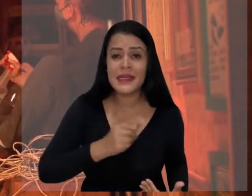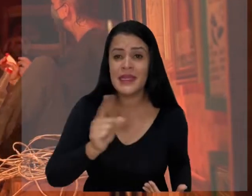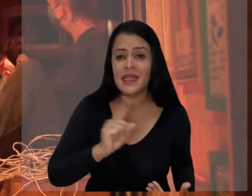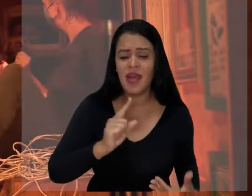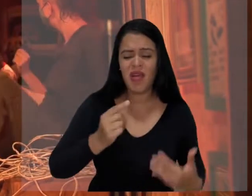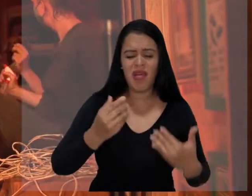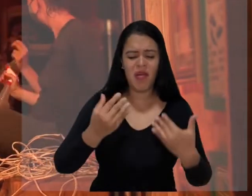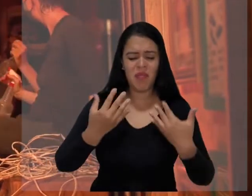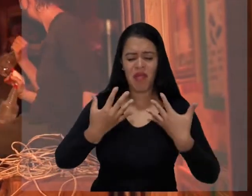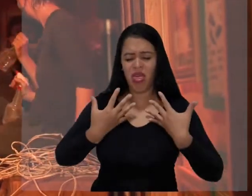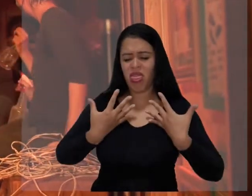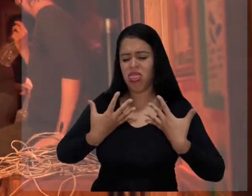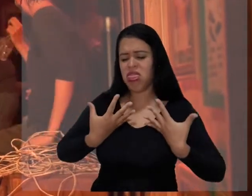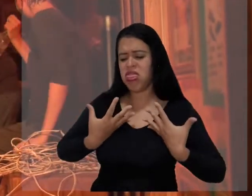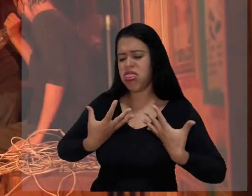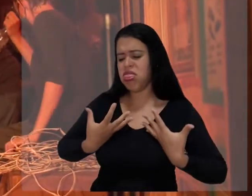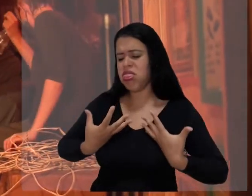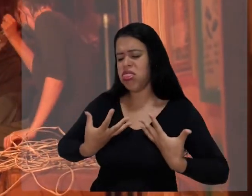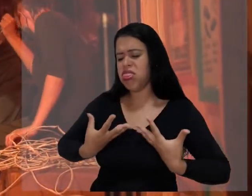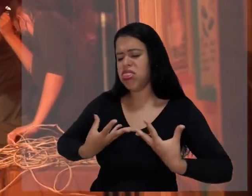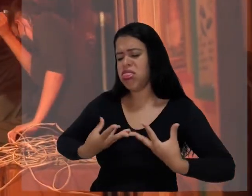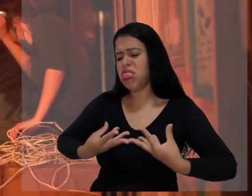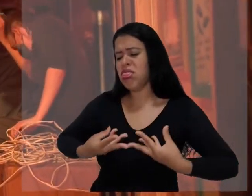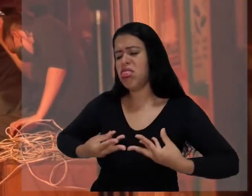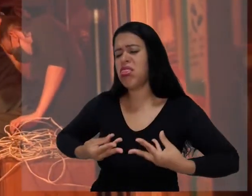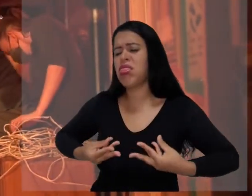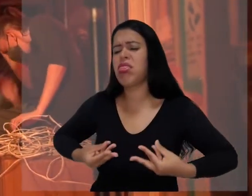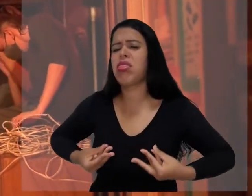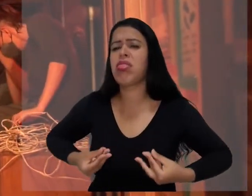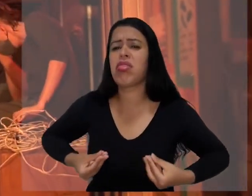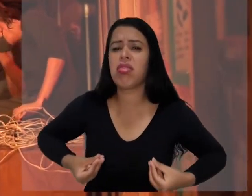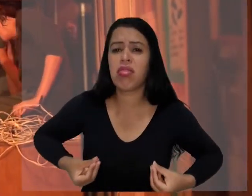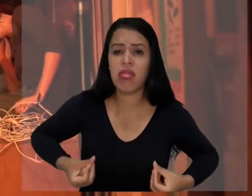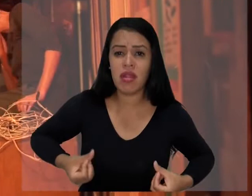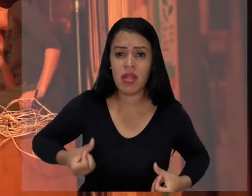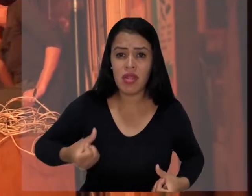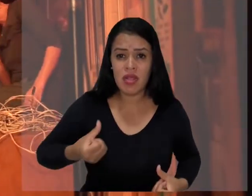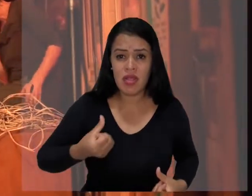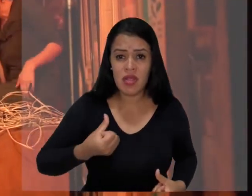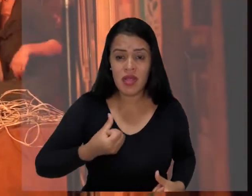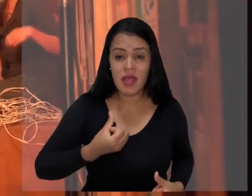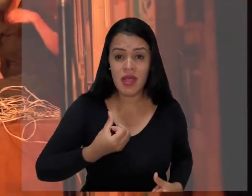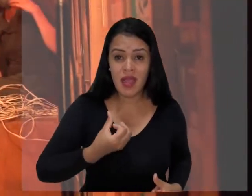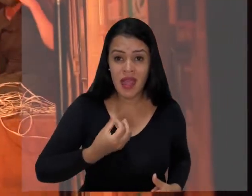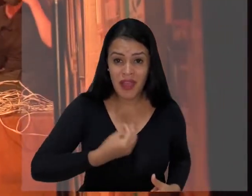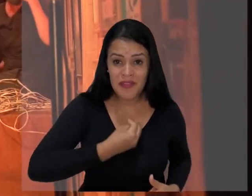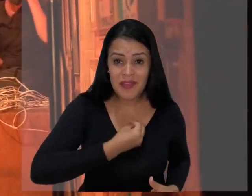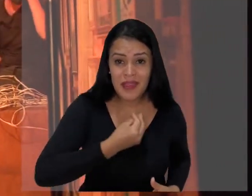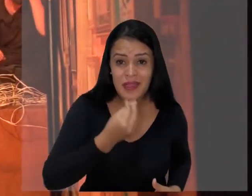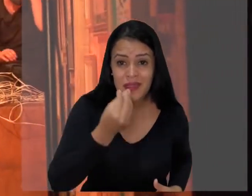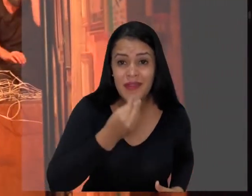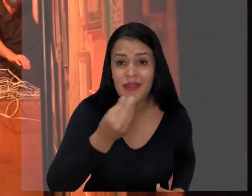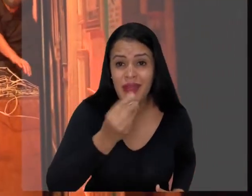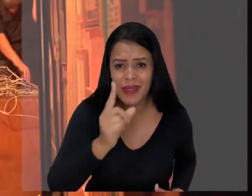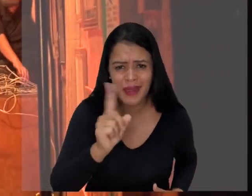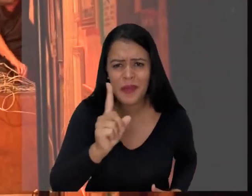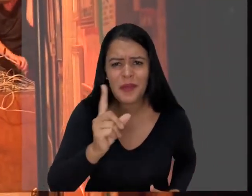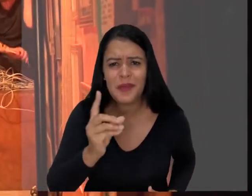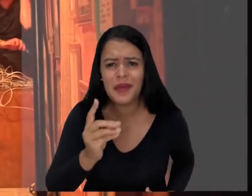se rompe e se rasga. A carne é frágil, não porque ama ou